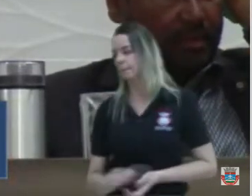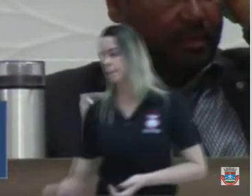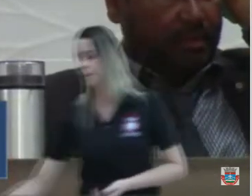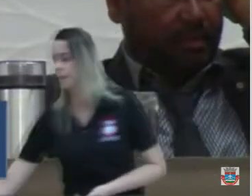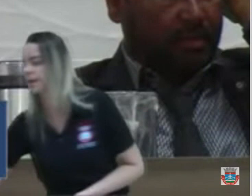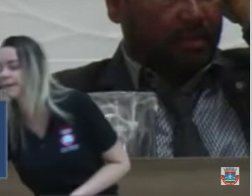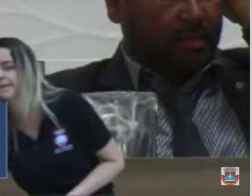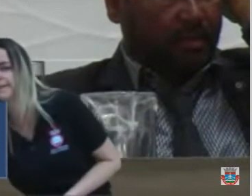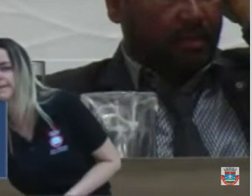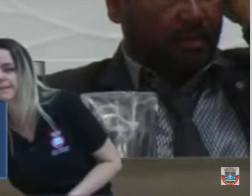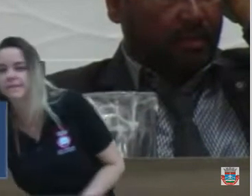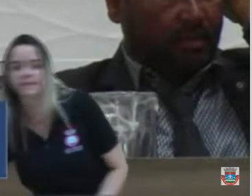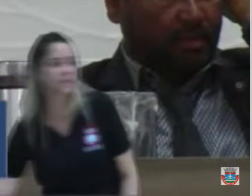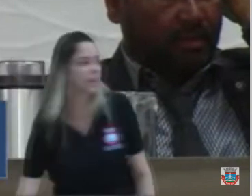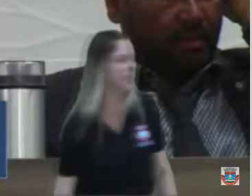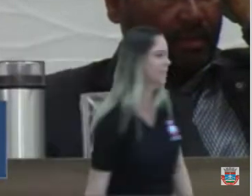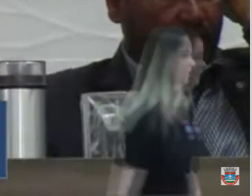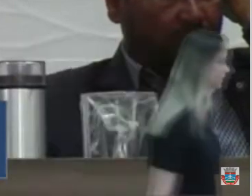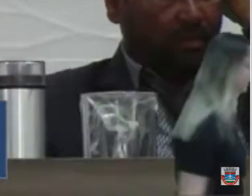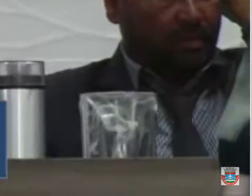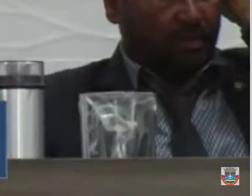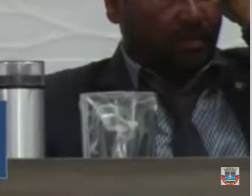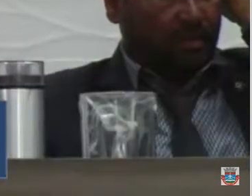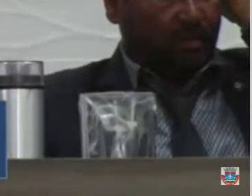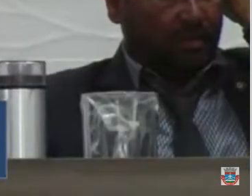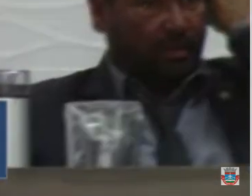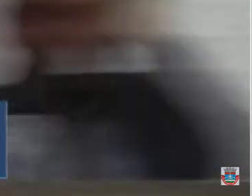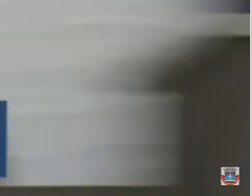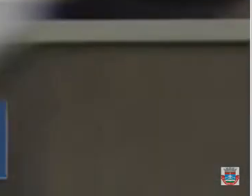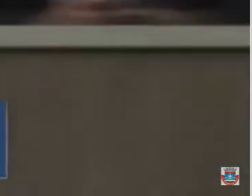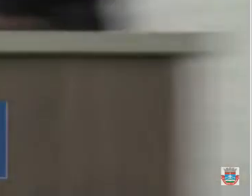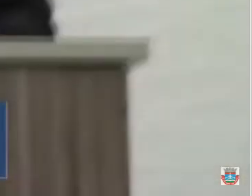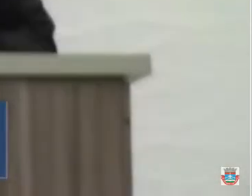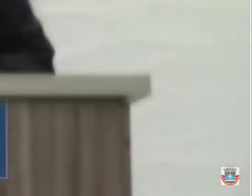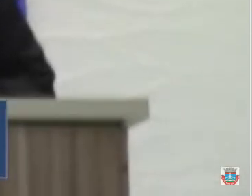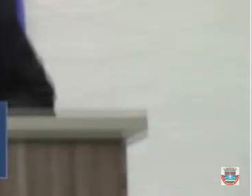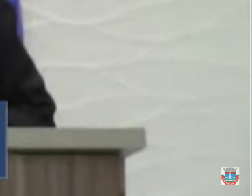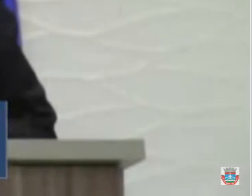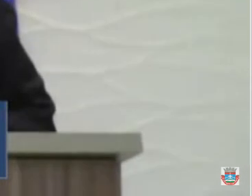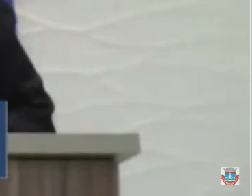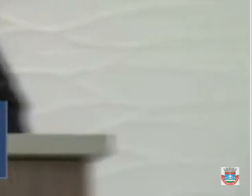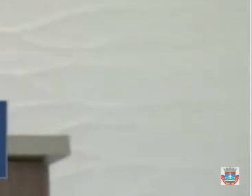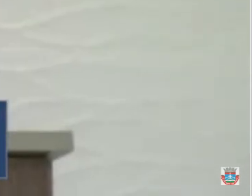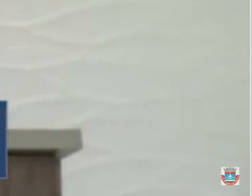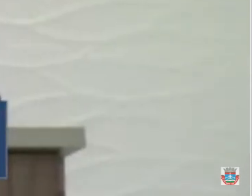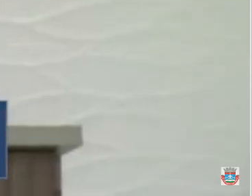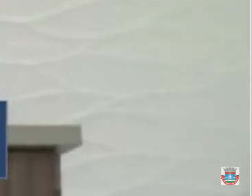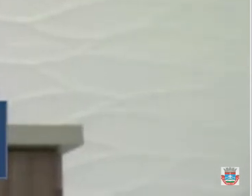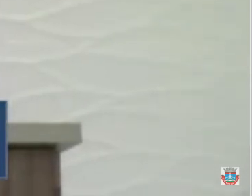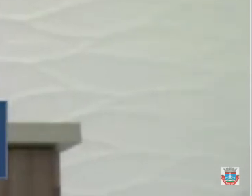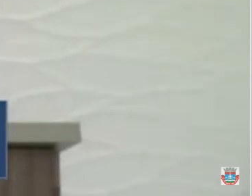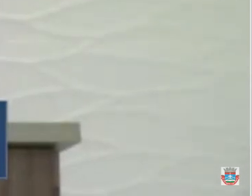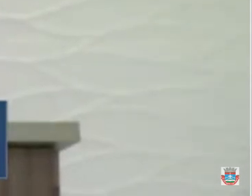a Mata Norte, e o restante do estado, 0. É a situação que nós nos encontramos. E